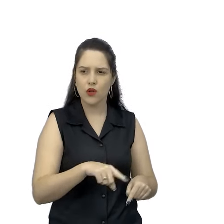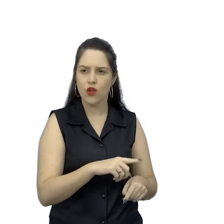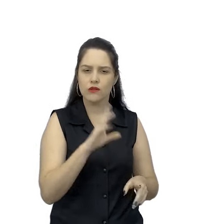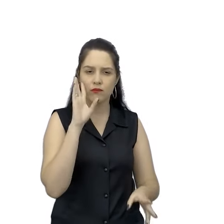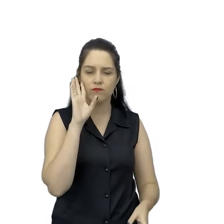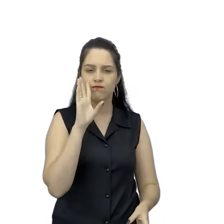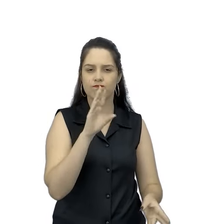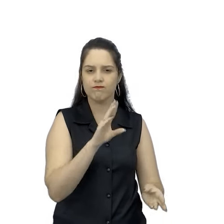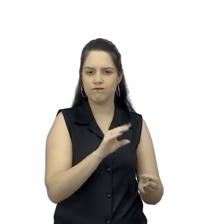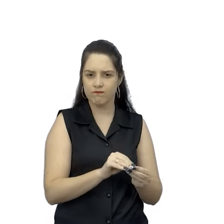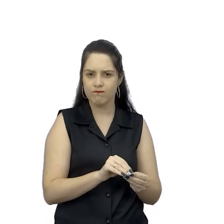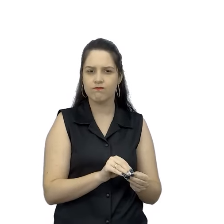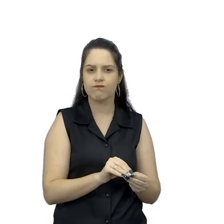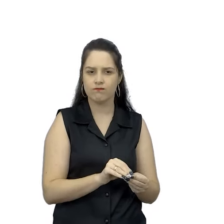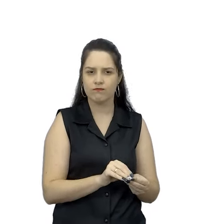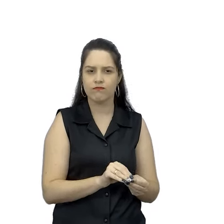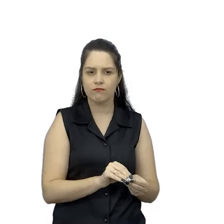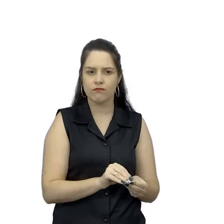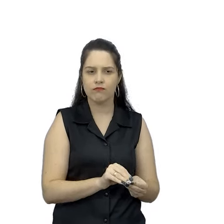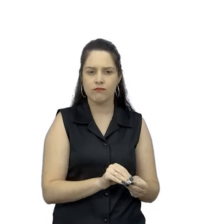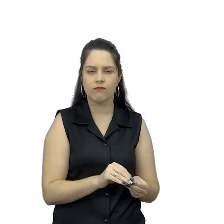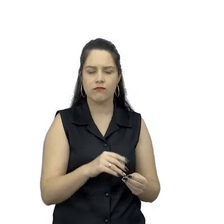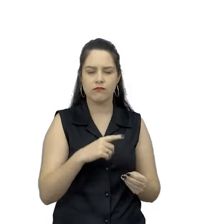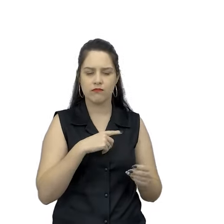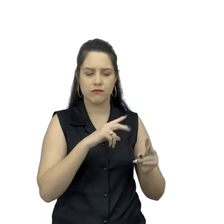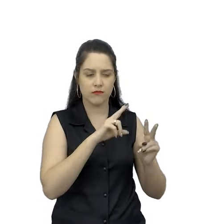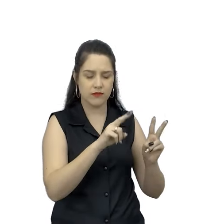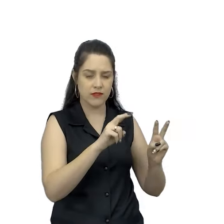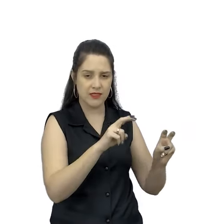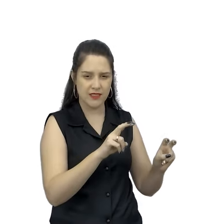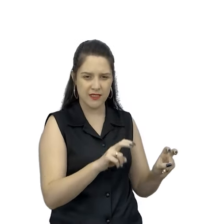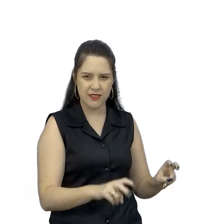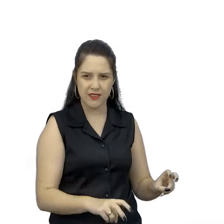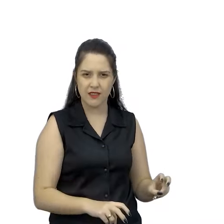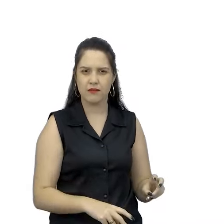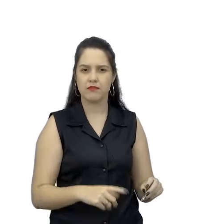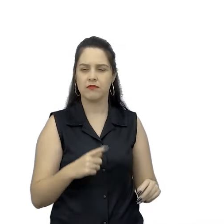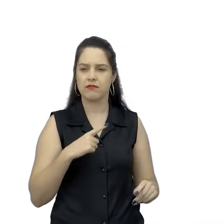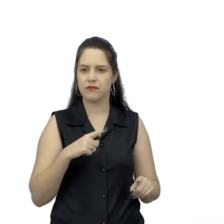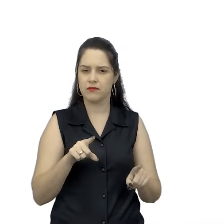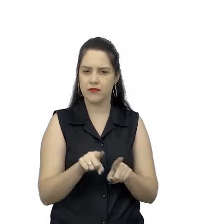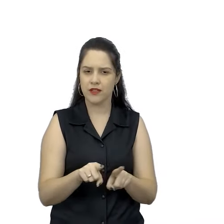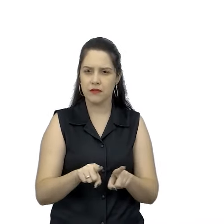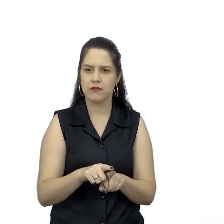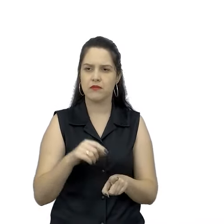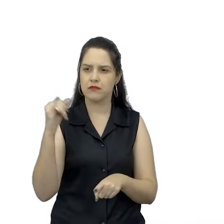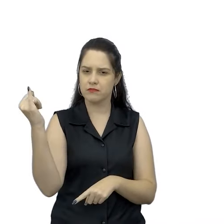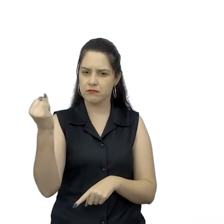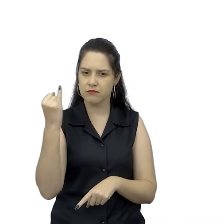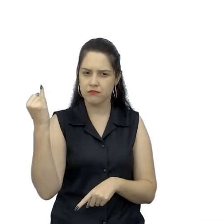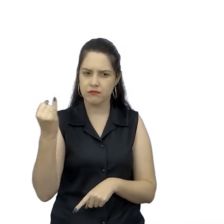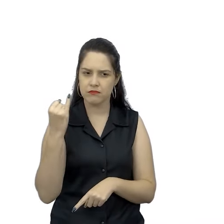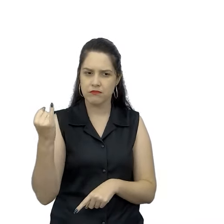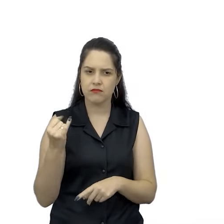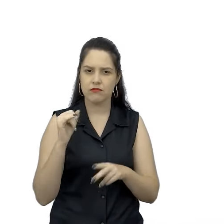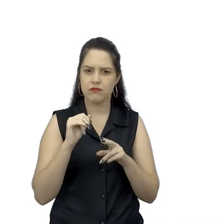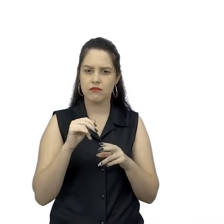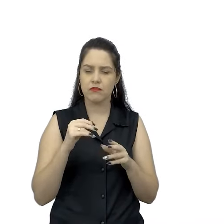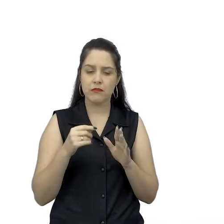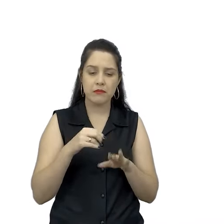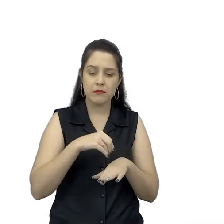compreendemos que cada sala de aula tem as suas especificidades e também é importante frisar, né,